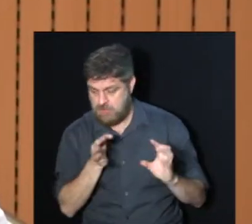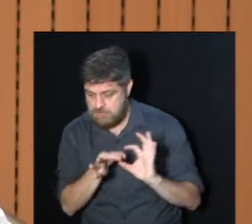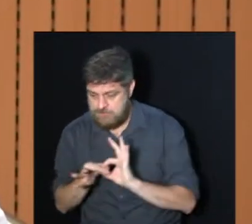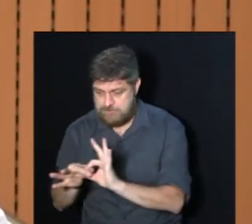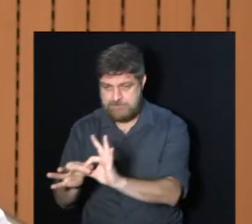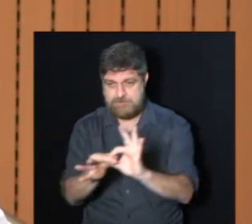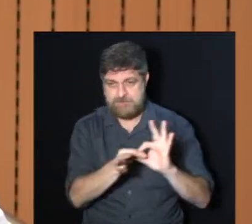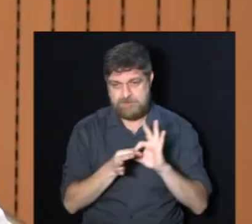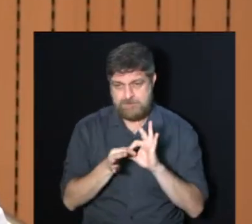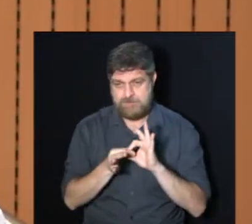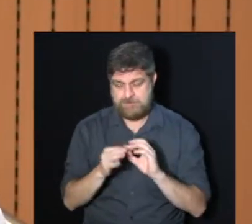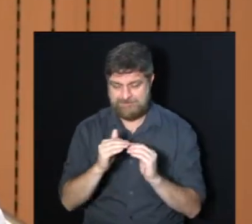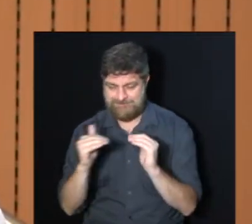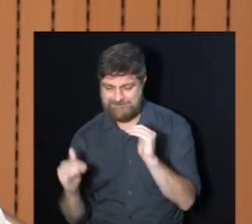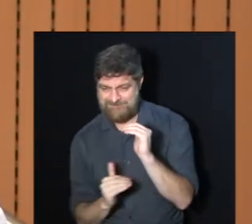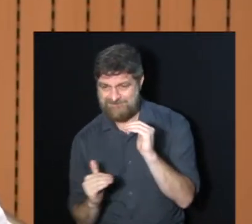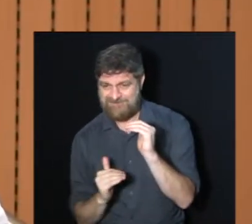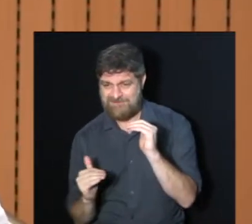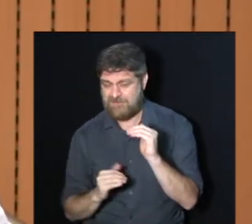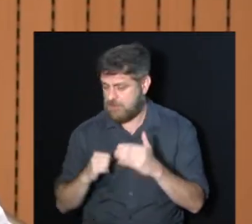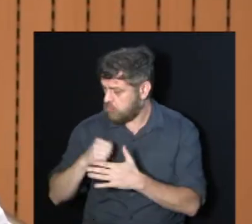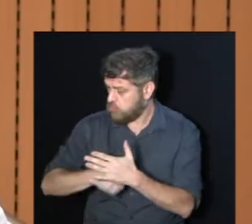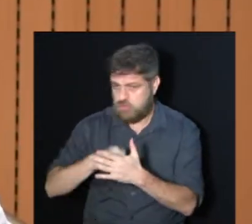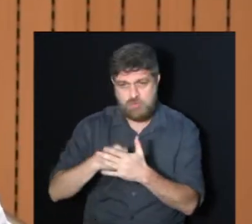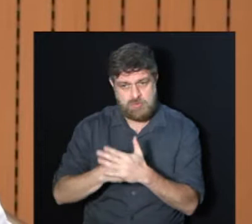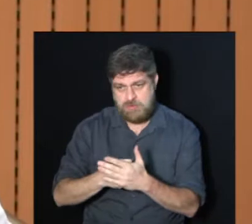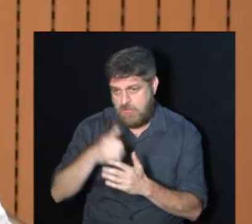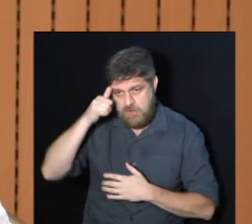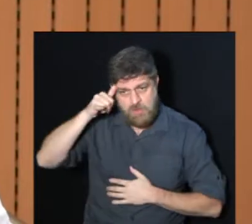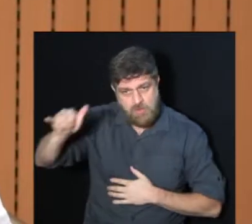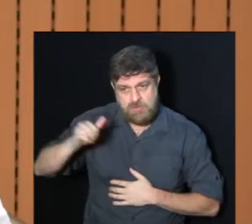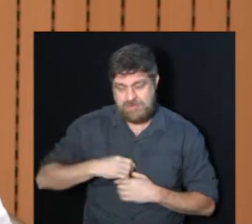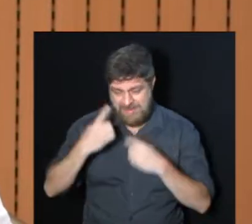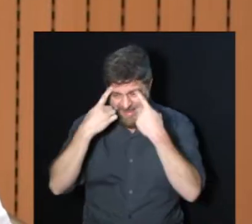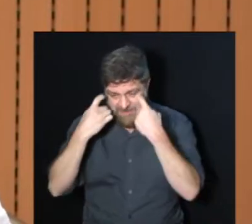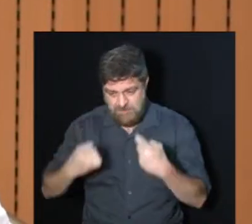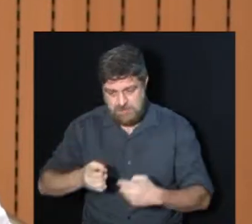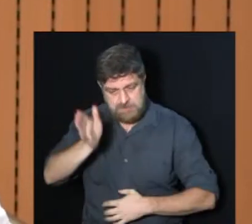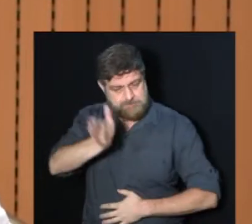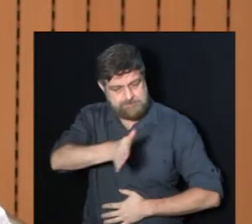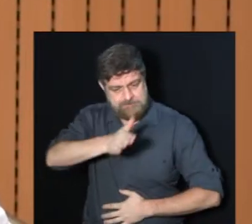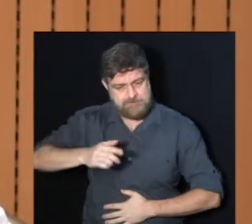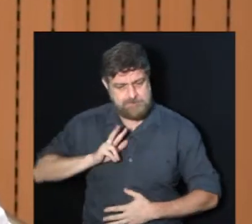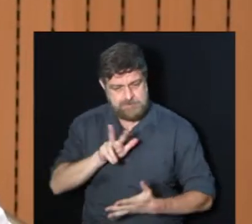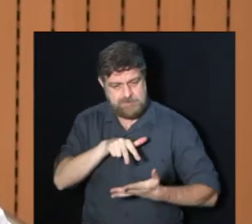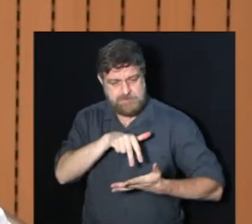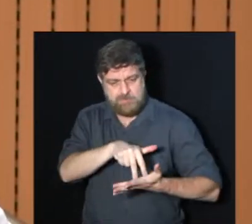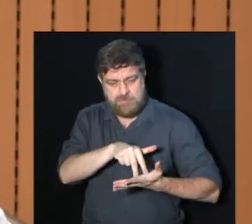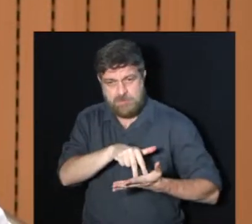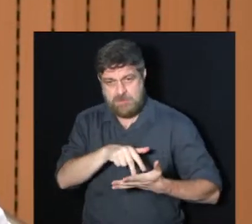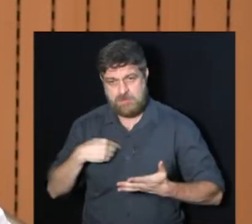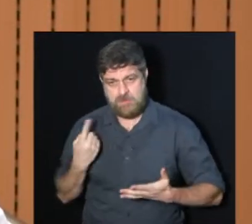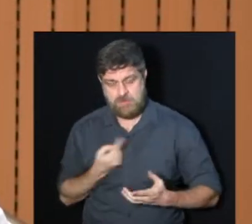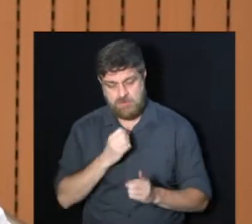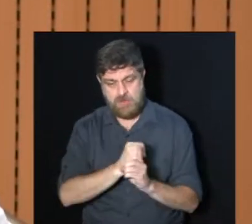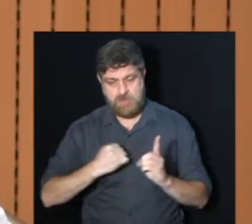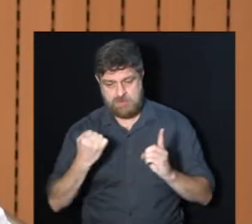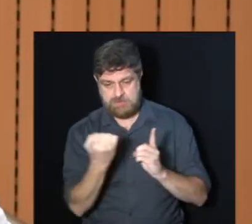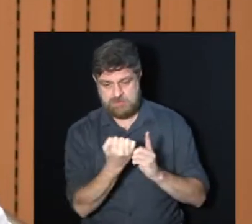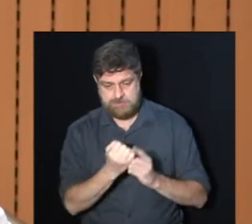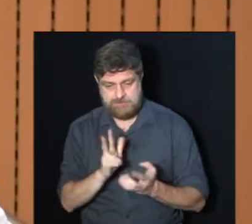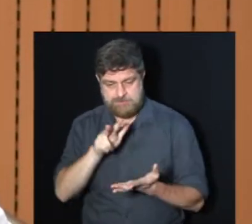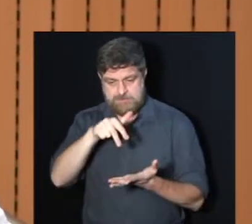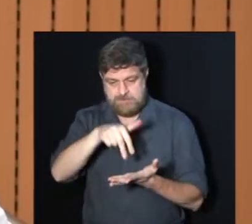contra as desigualdades e todas as formas de violência. Temos que nos posicionar coletivamente, como sociedade e como